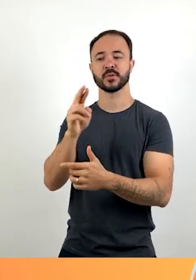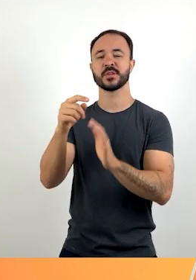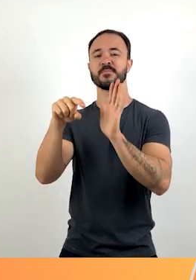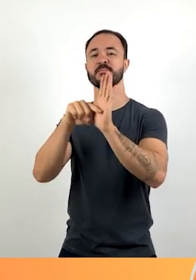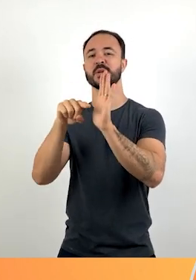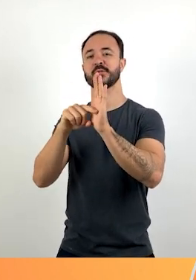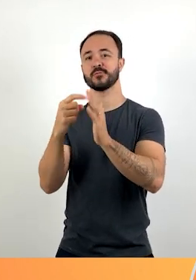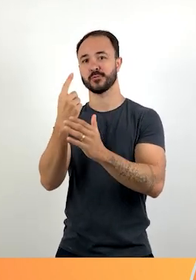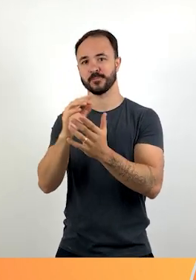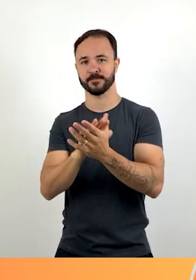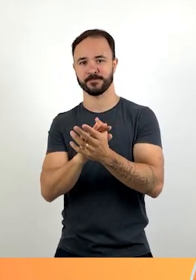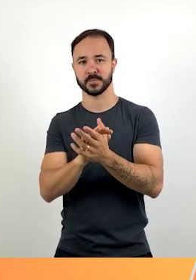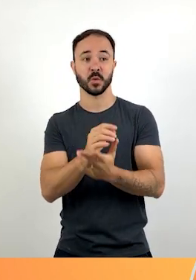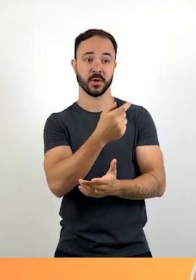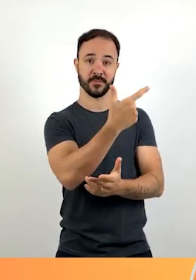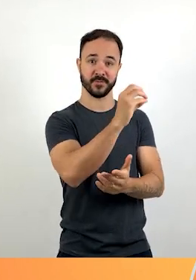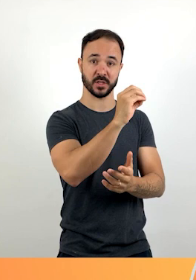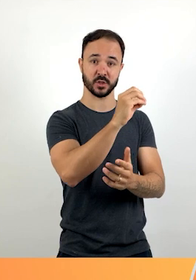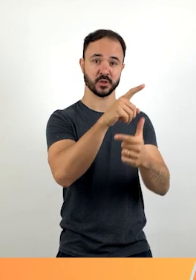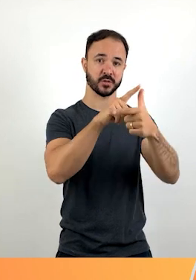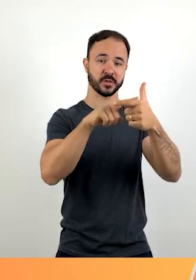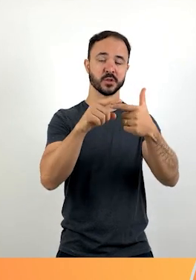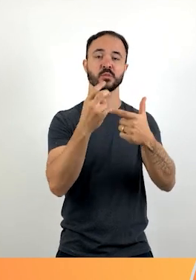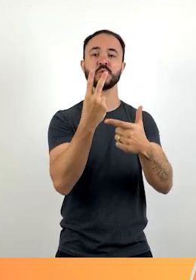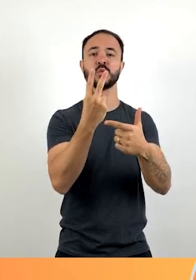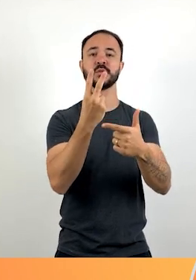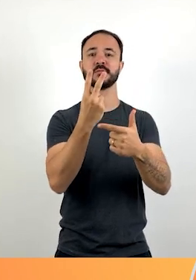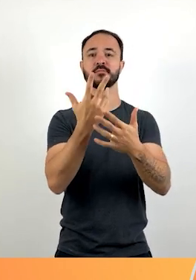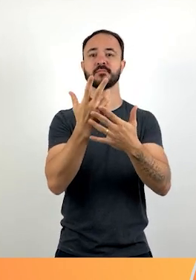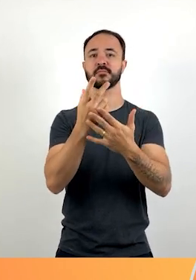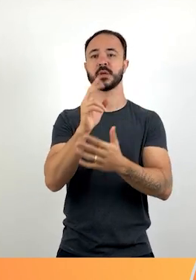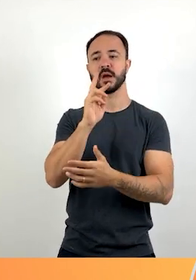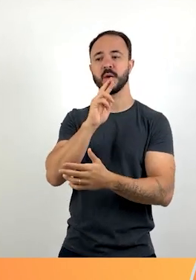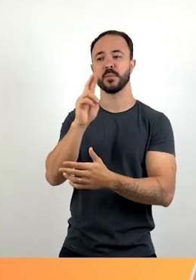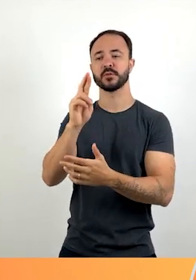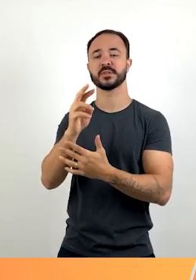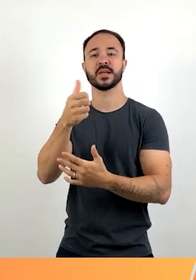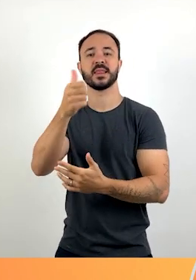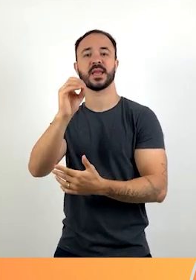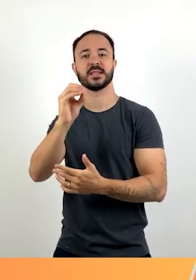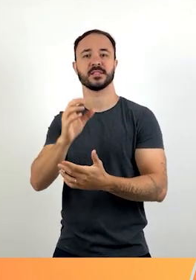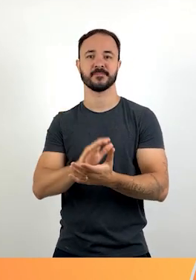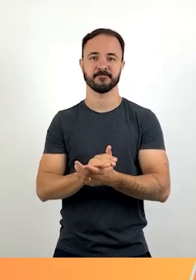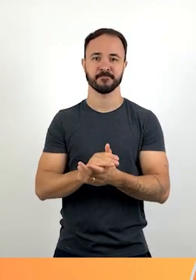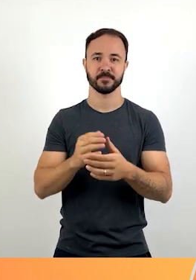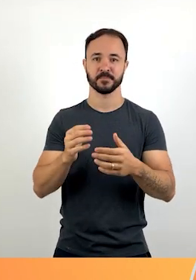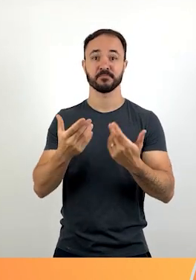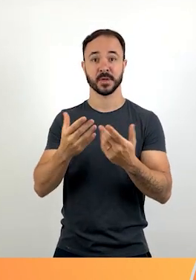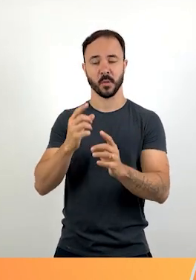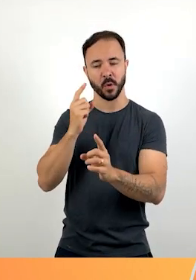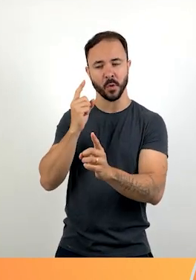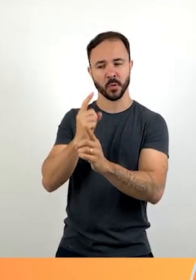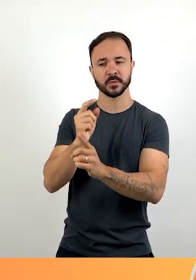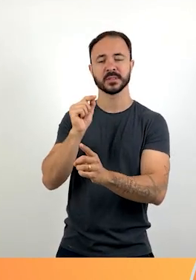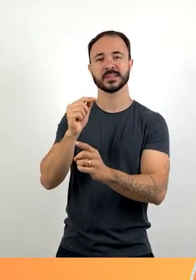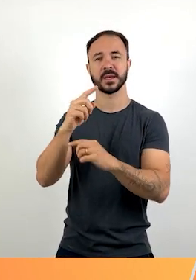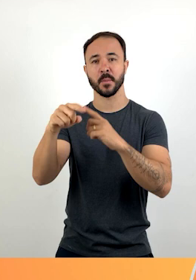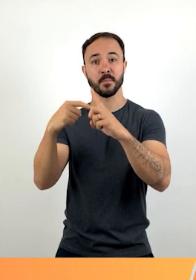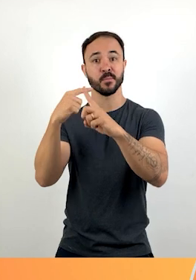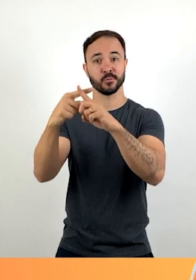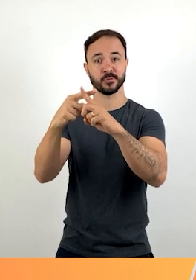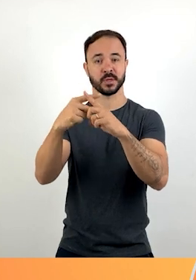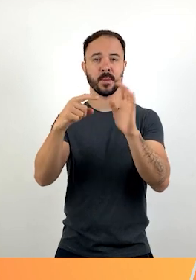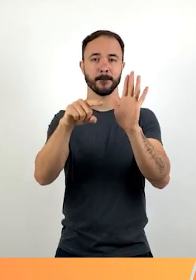20 dividido por 2 vai ficar 10. E aí, esse valor multiplicado por menos 1,